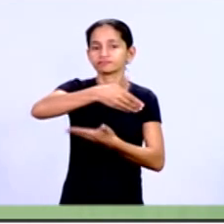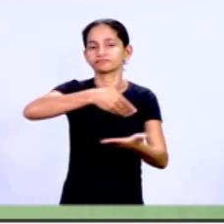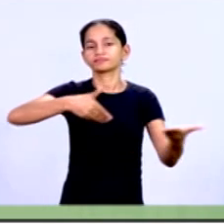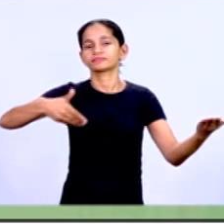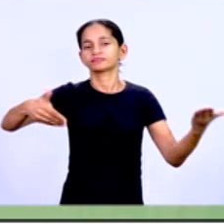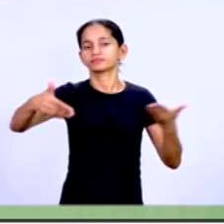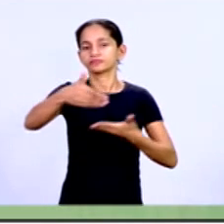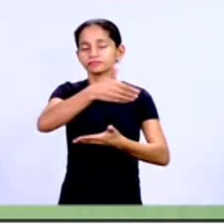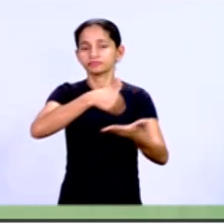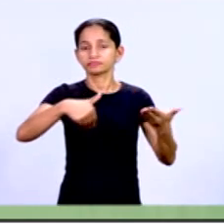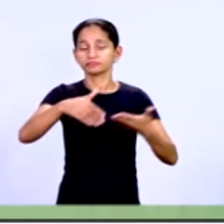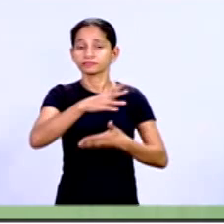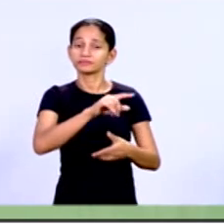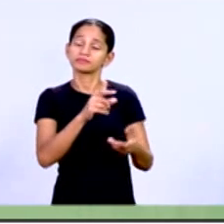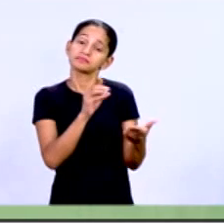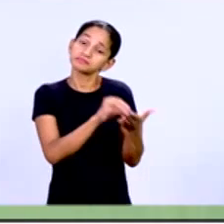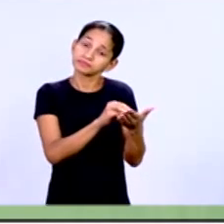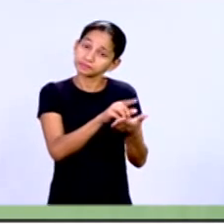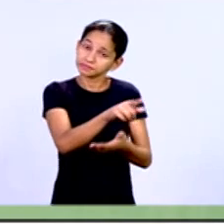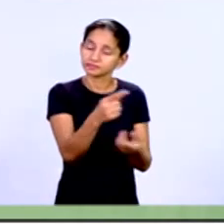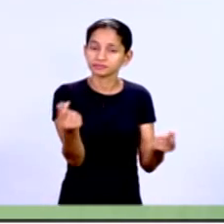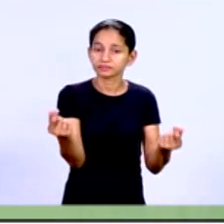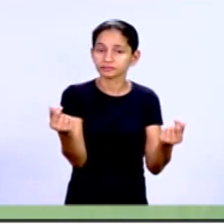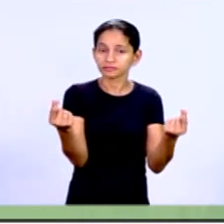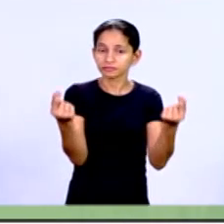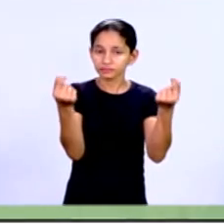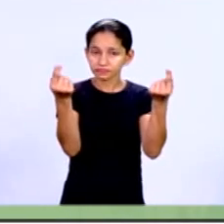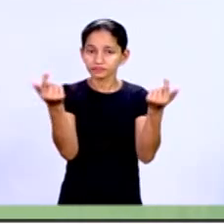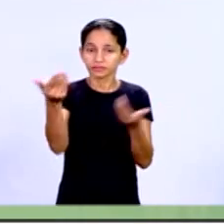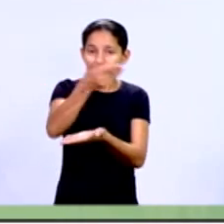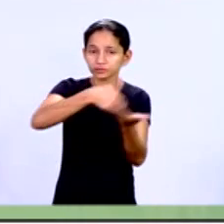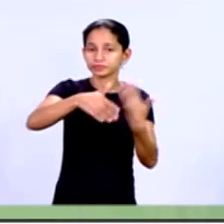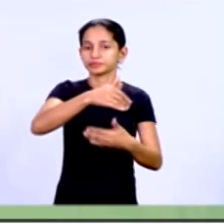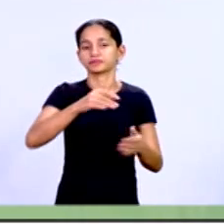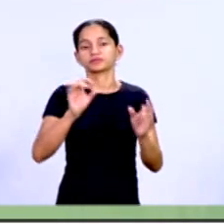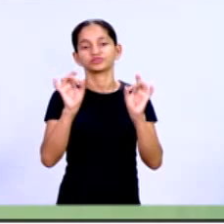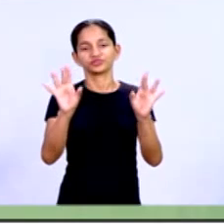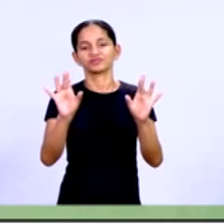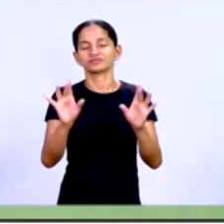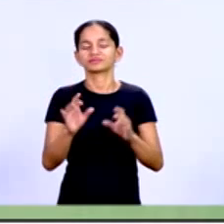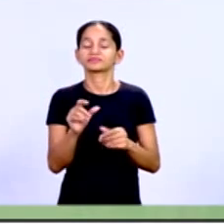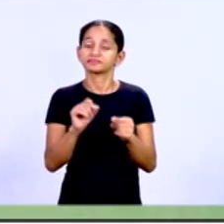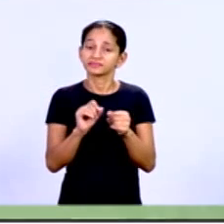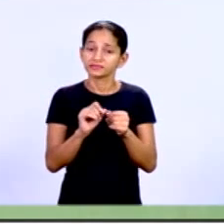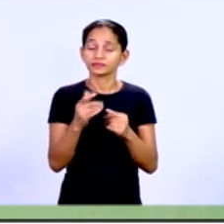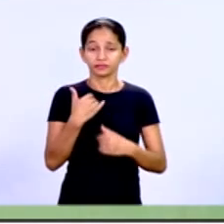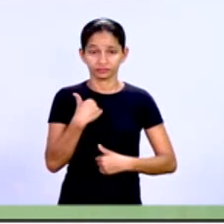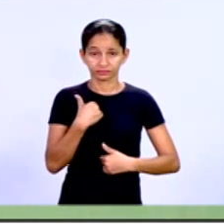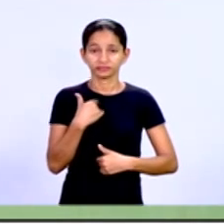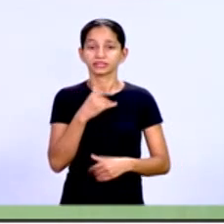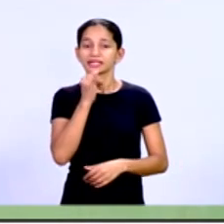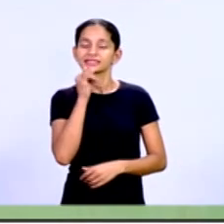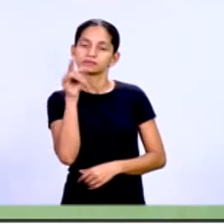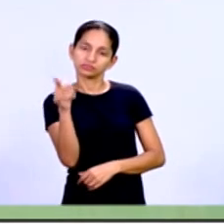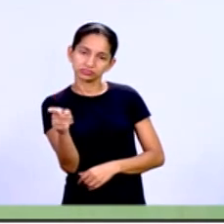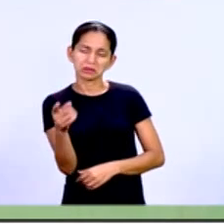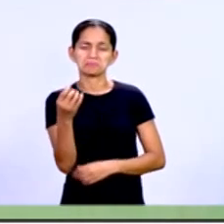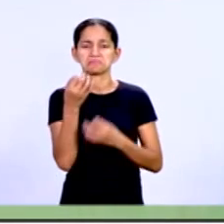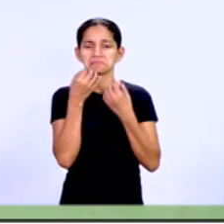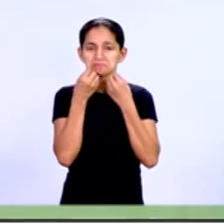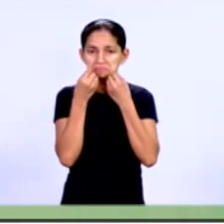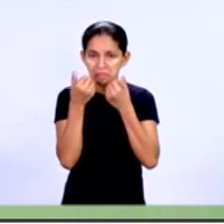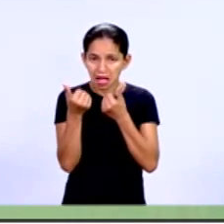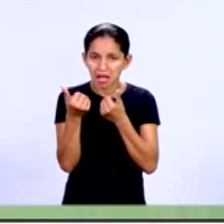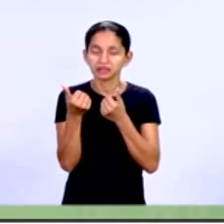de disponibilidade de poupança, né? Então, tecnicamente está dito isso. A minha empresa, ela vai bem,